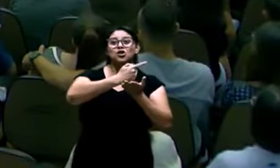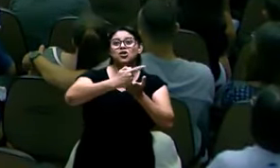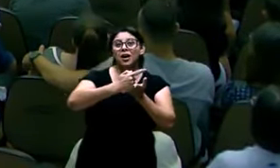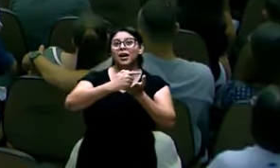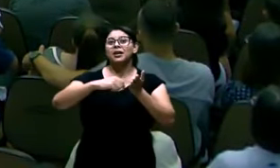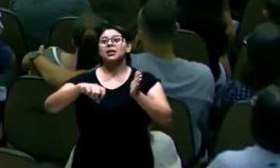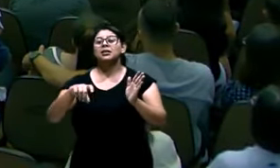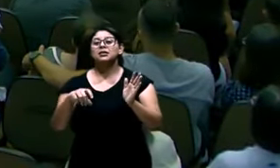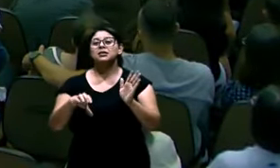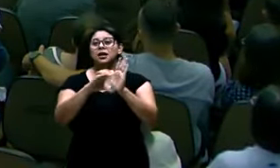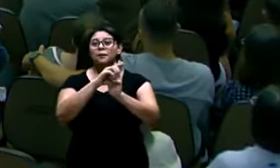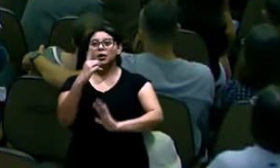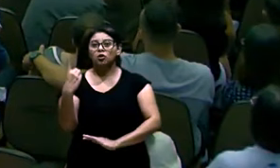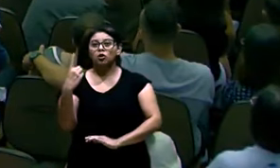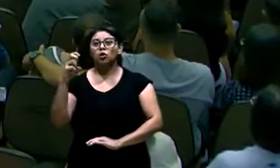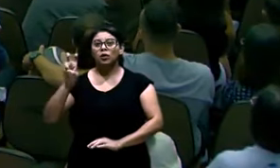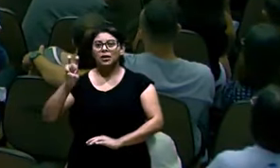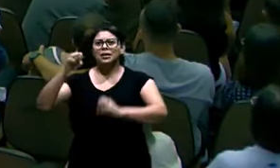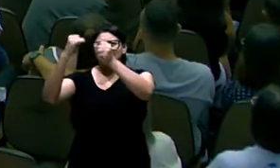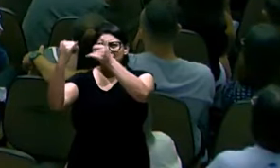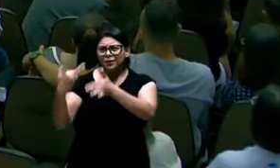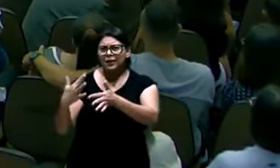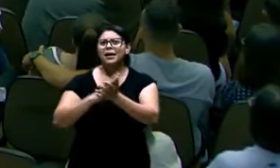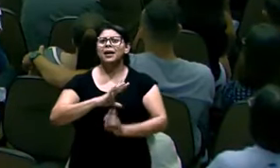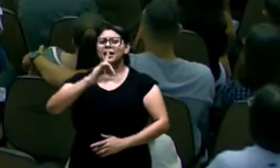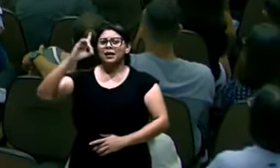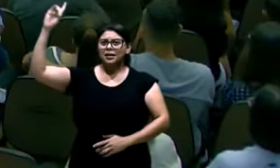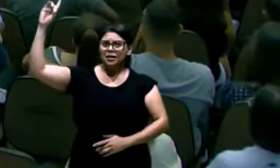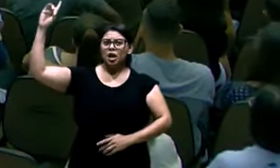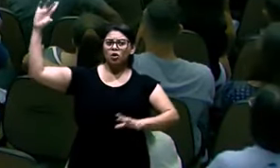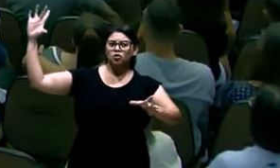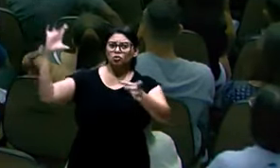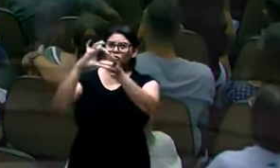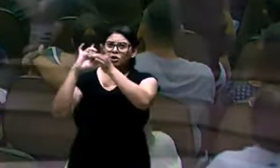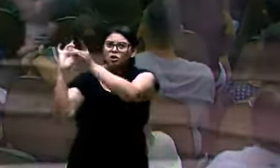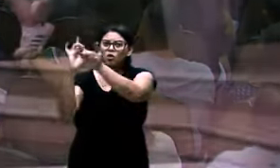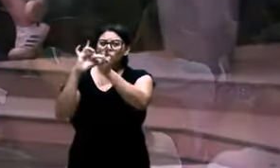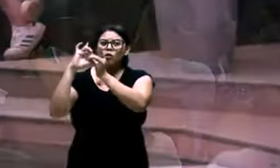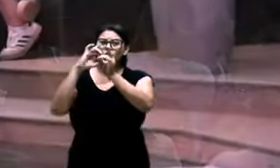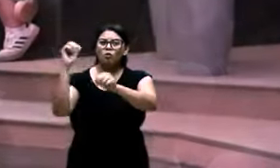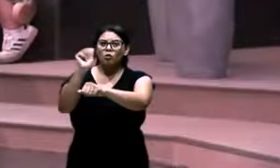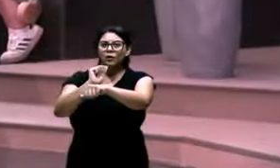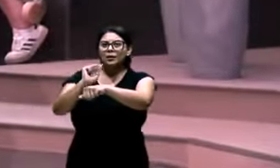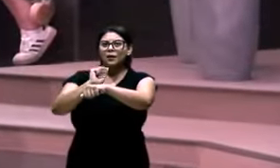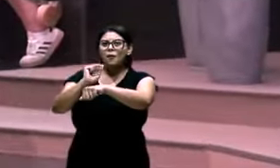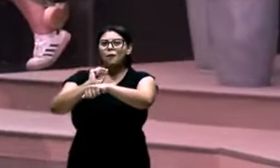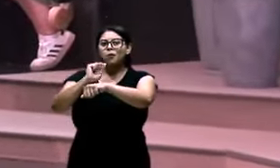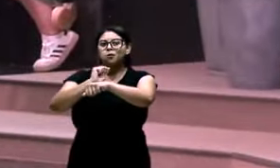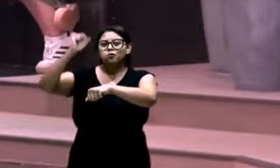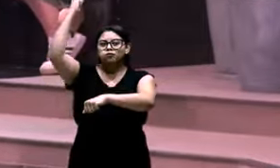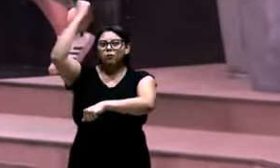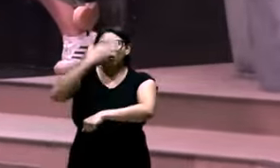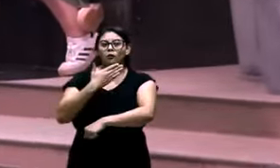por intermédio do fogo. Êxodo capítulo 3: Deus falou com Moisés em uma sarça de